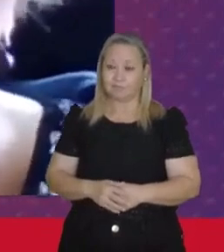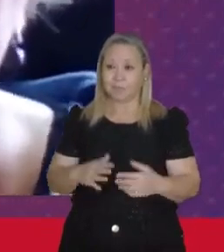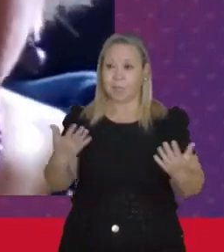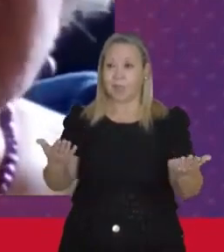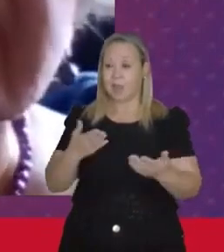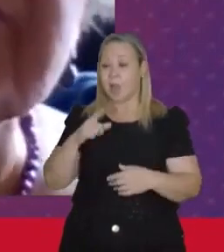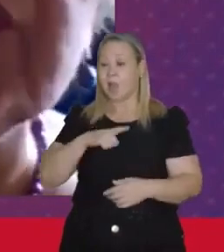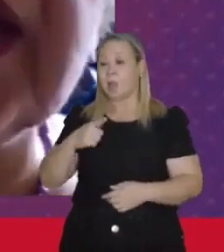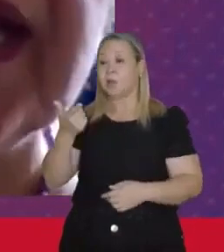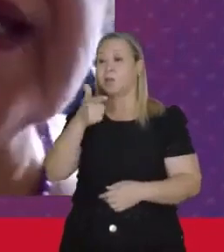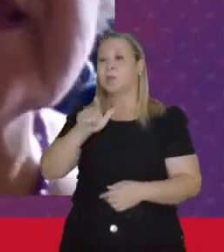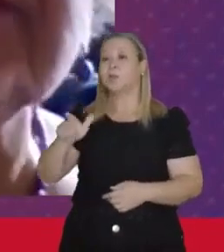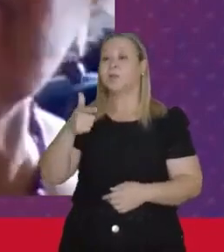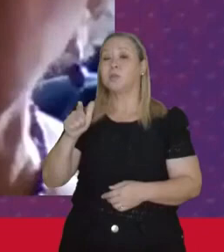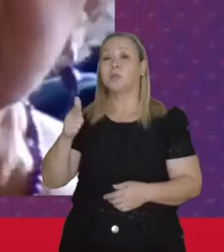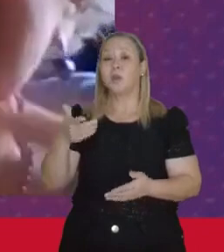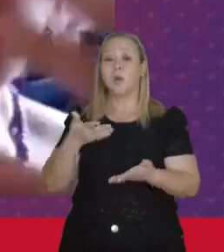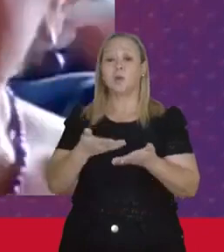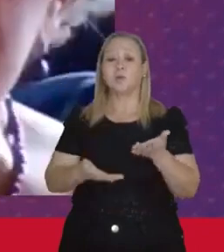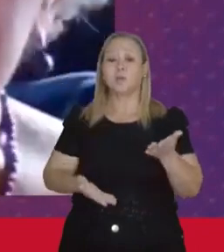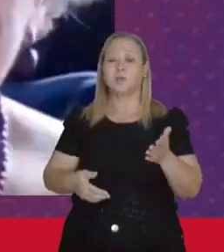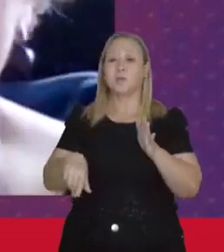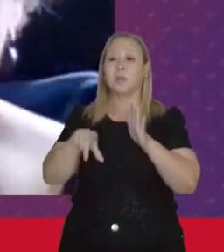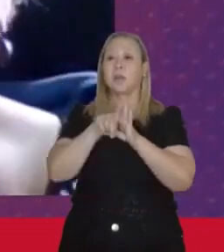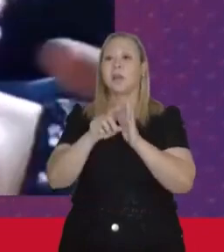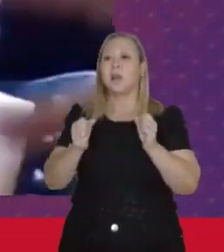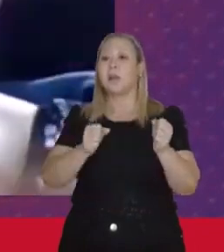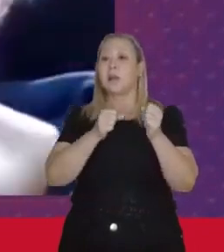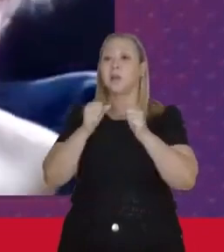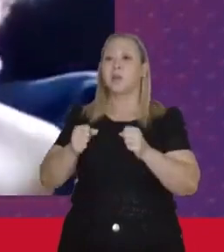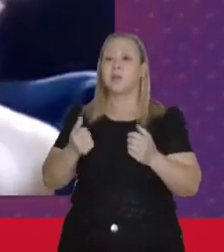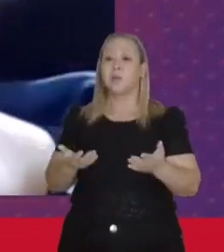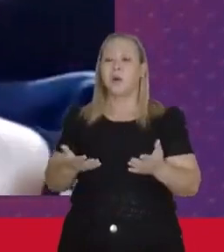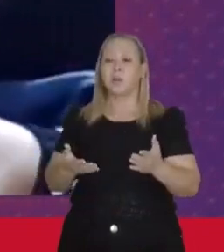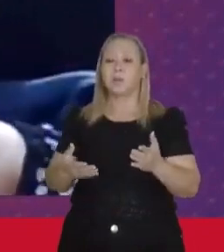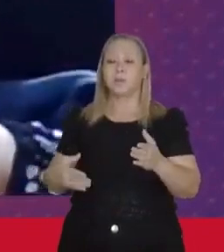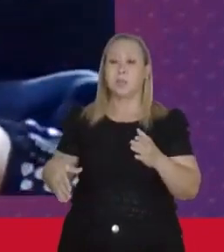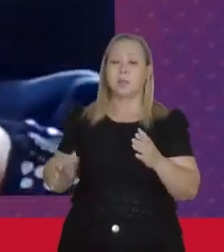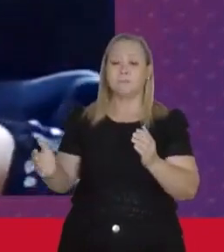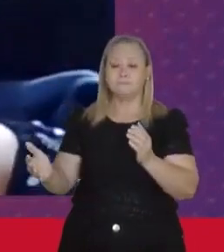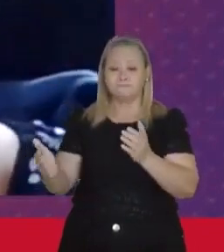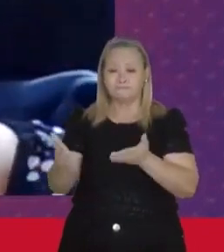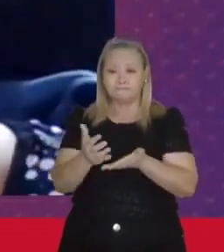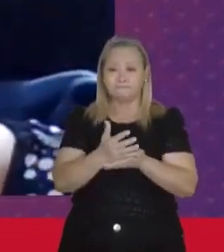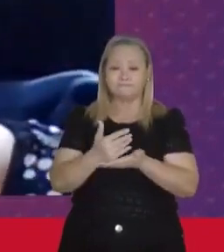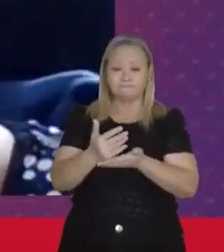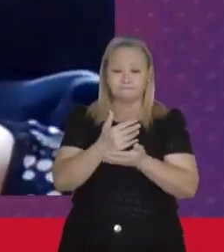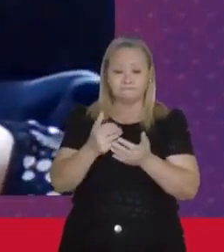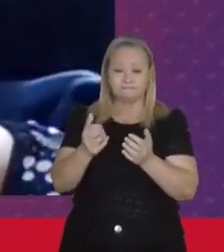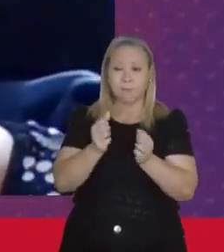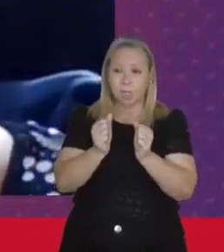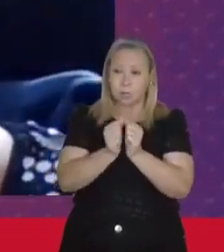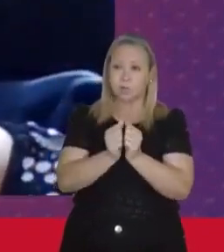Agora, tem outros permissivos legais que podem ser incorporados